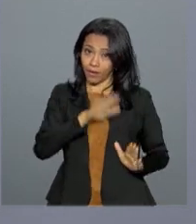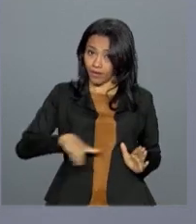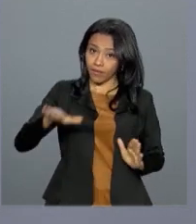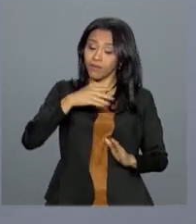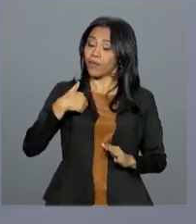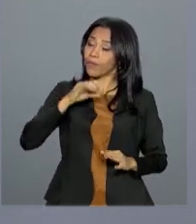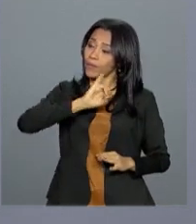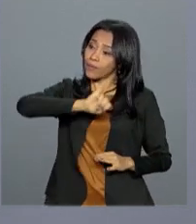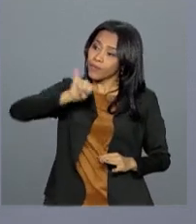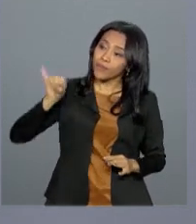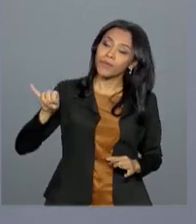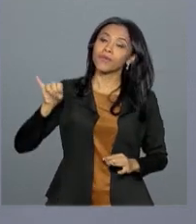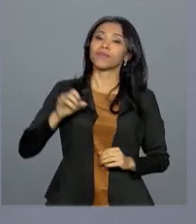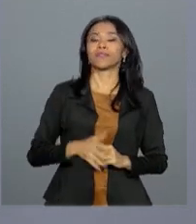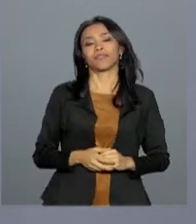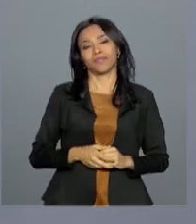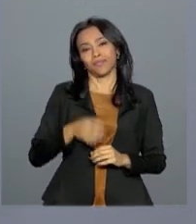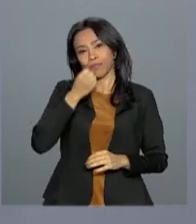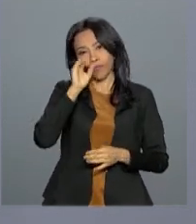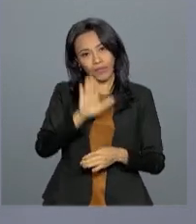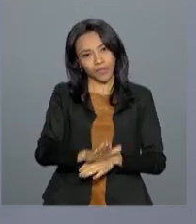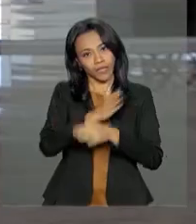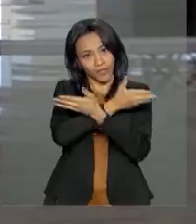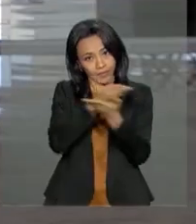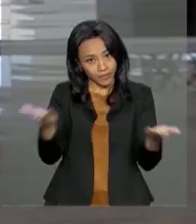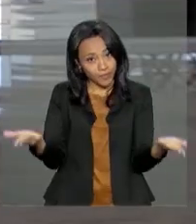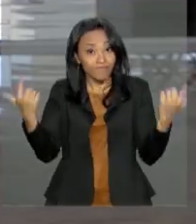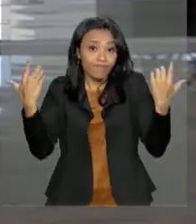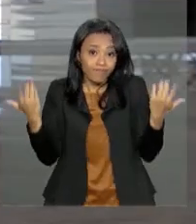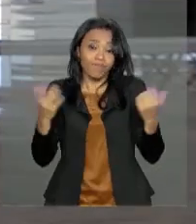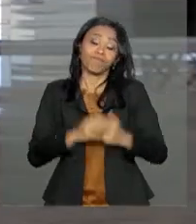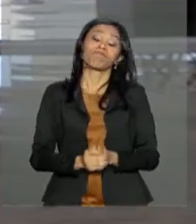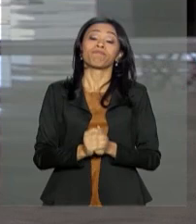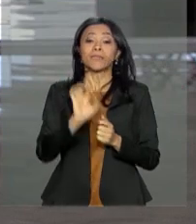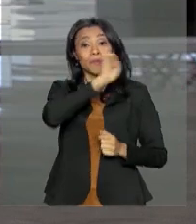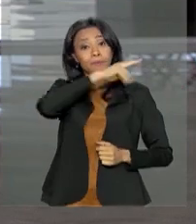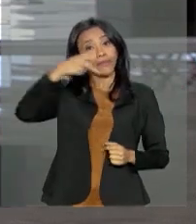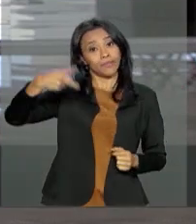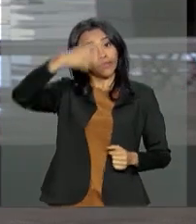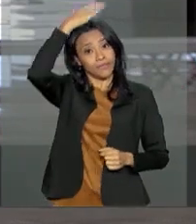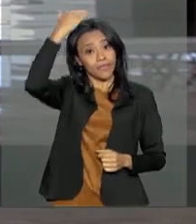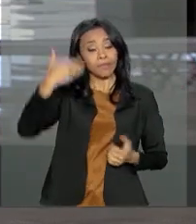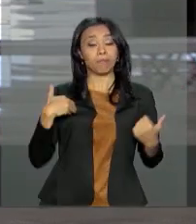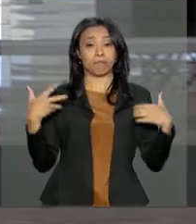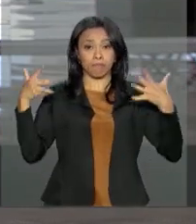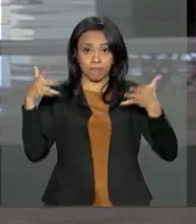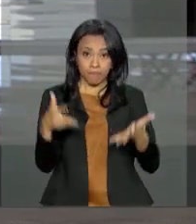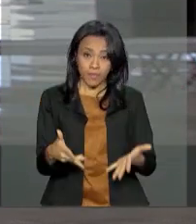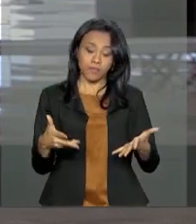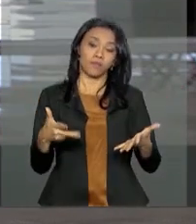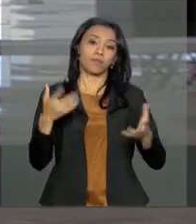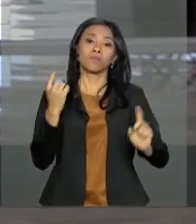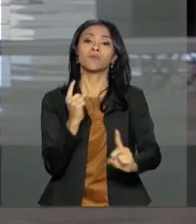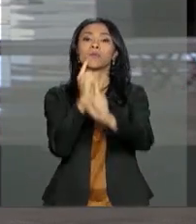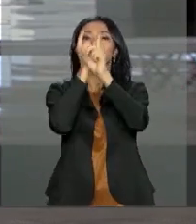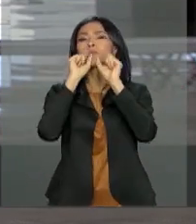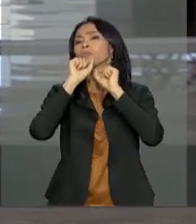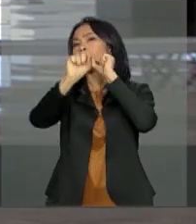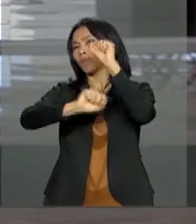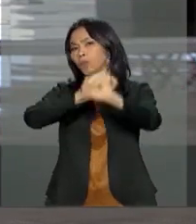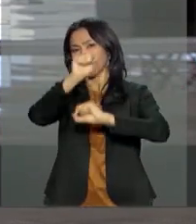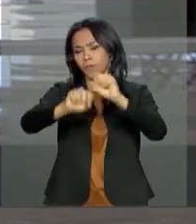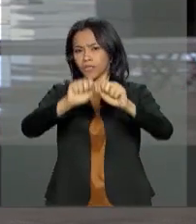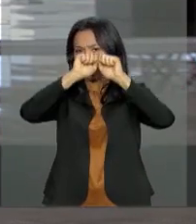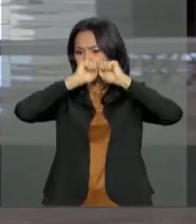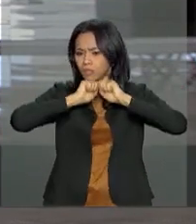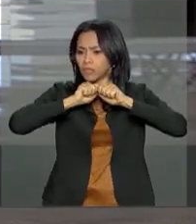enem renata boa tarde a todos pois é renato presidente michel temer participa da cerimônia de expansão do